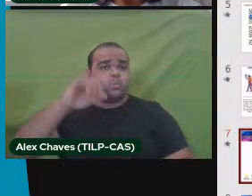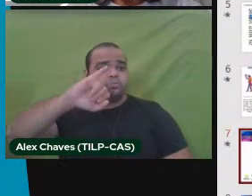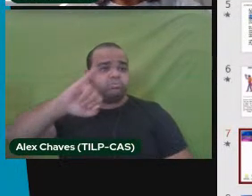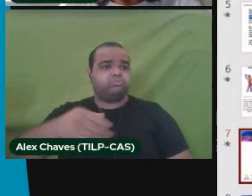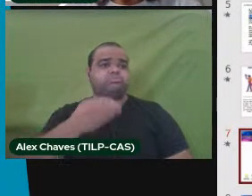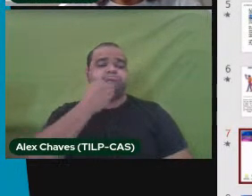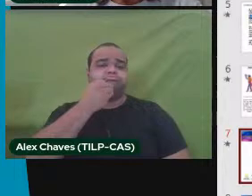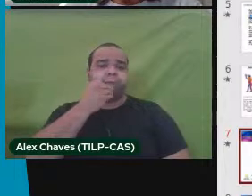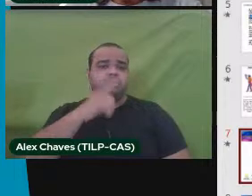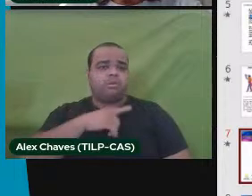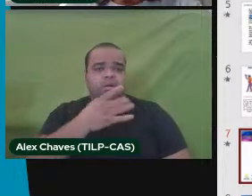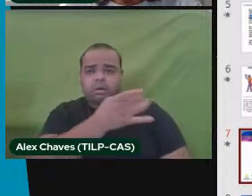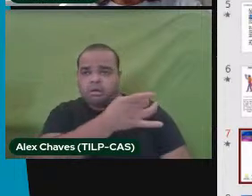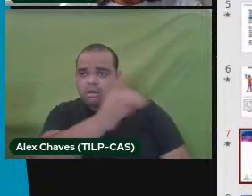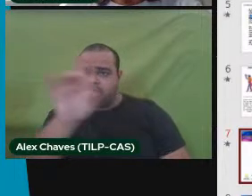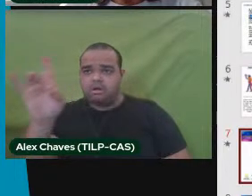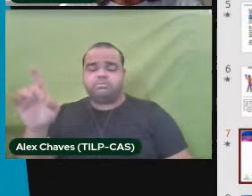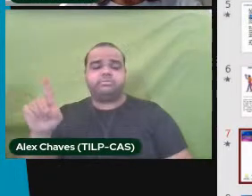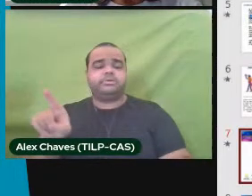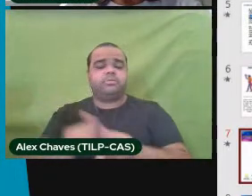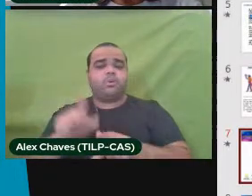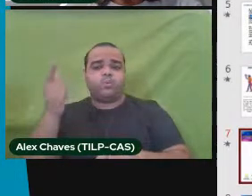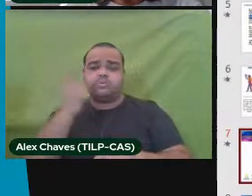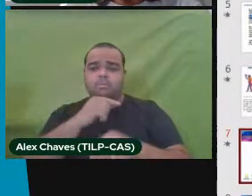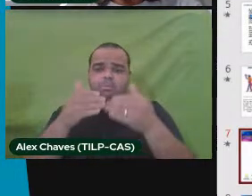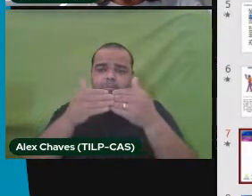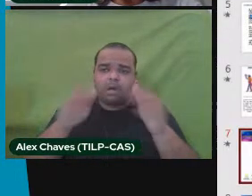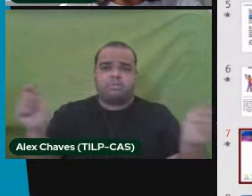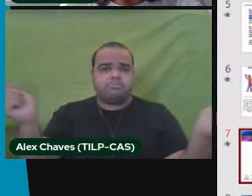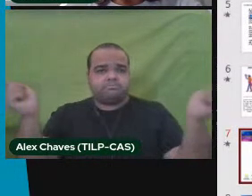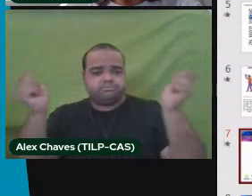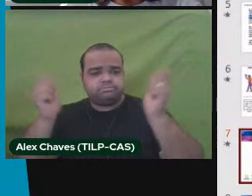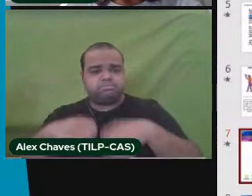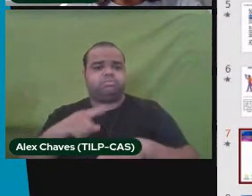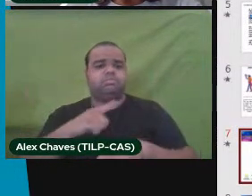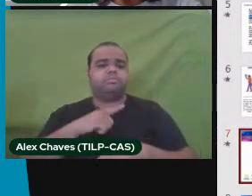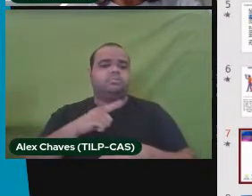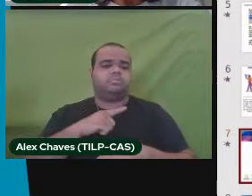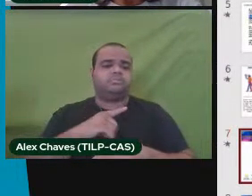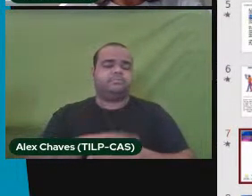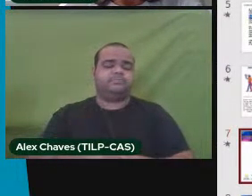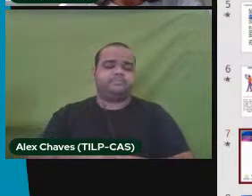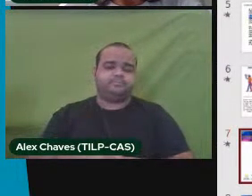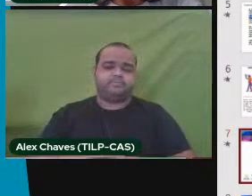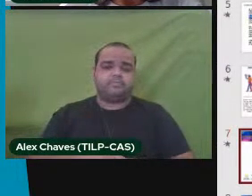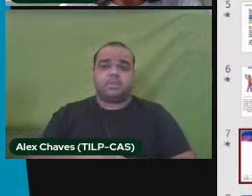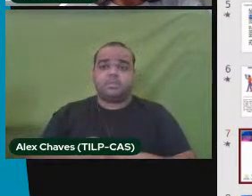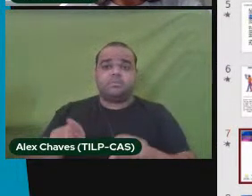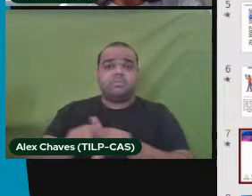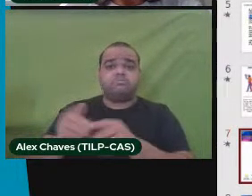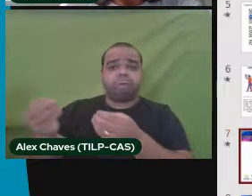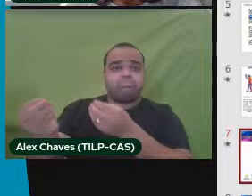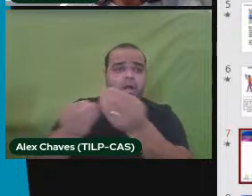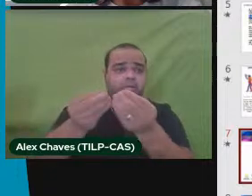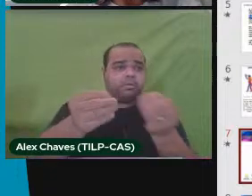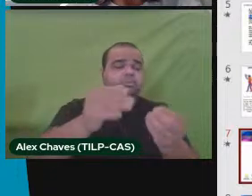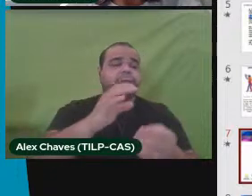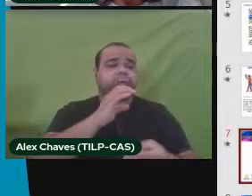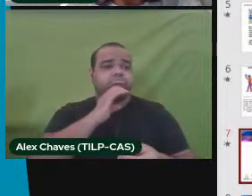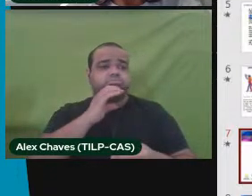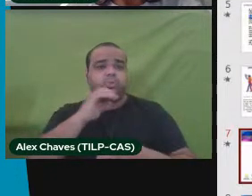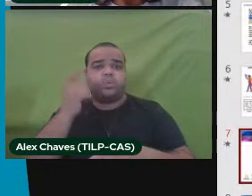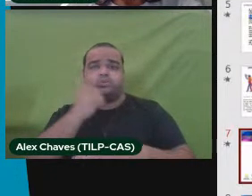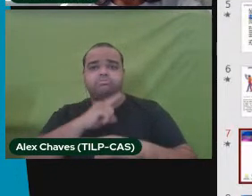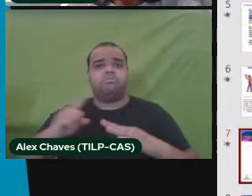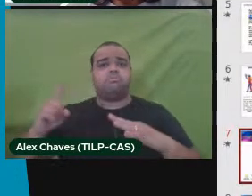oportunidade e nos abre condições e também conhecimentos para entrar